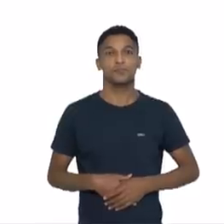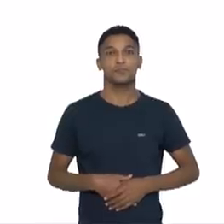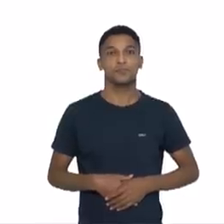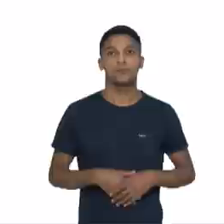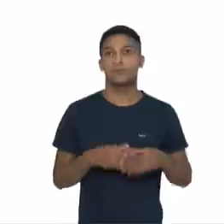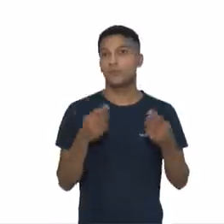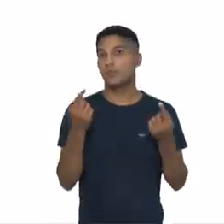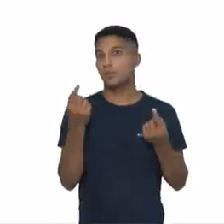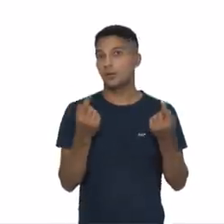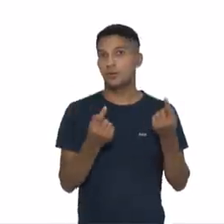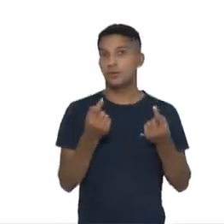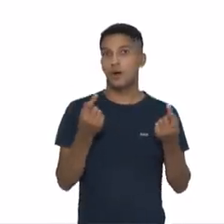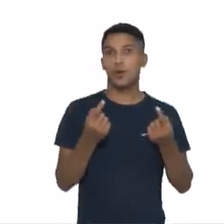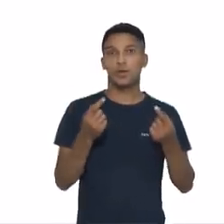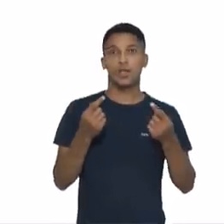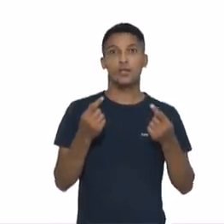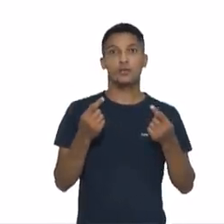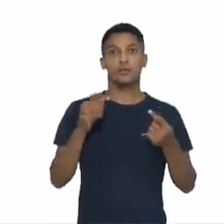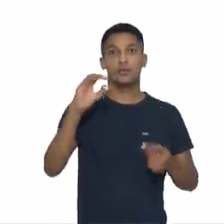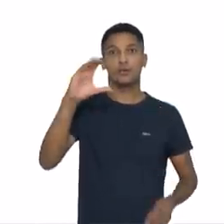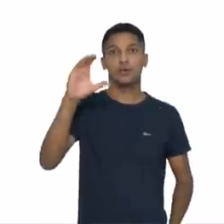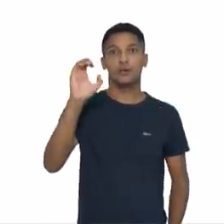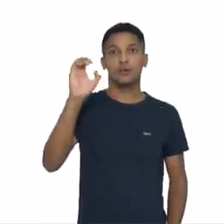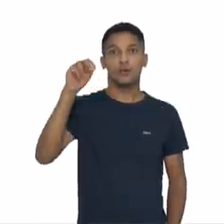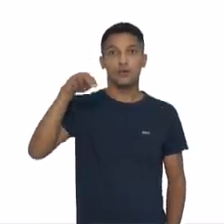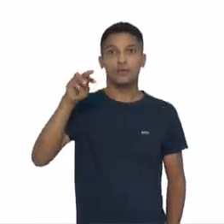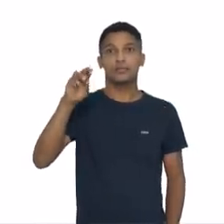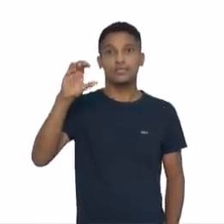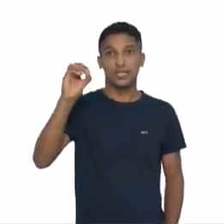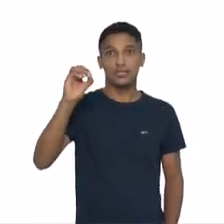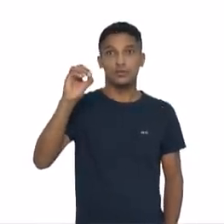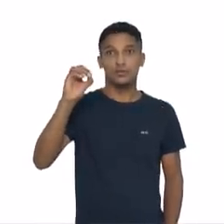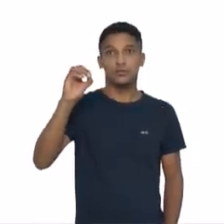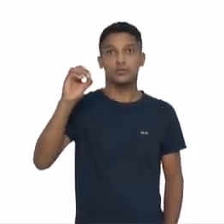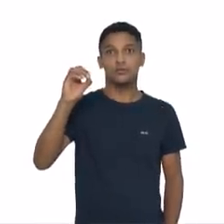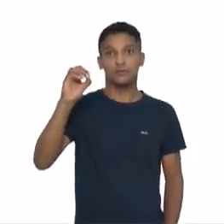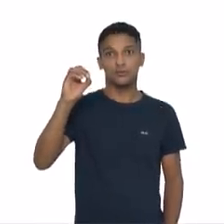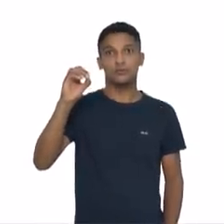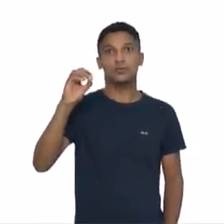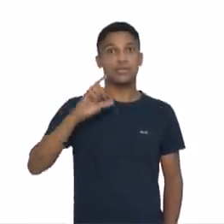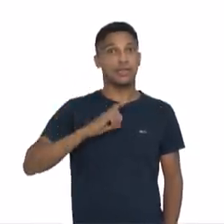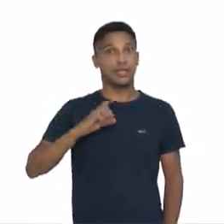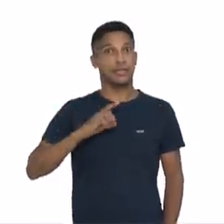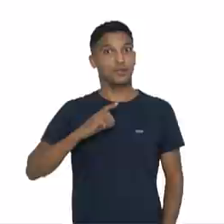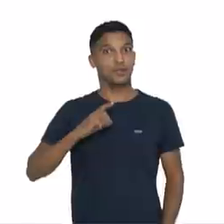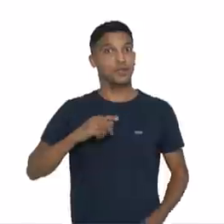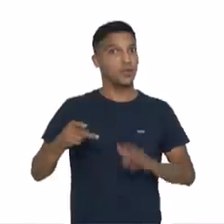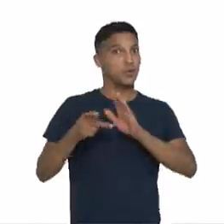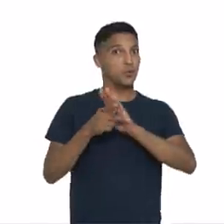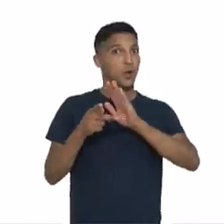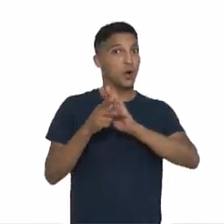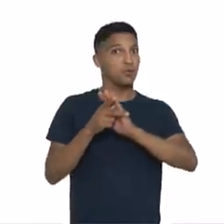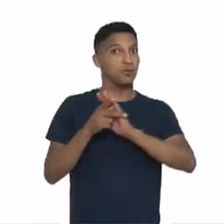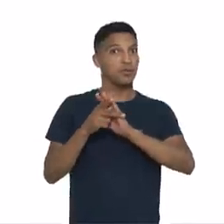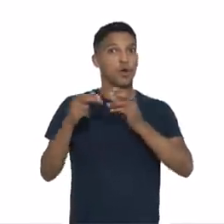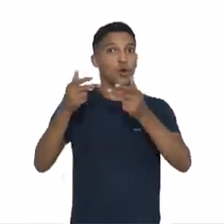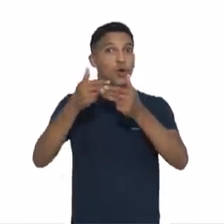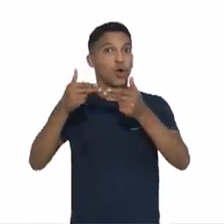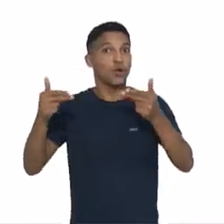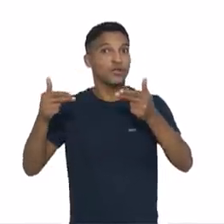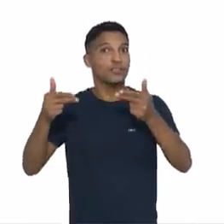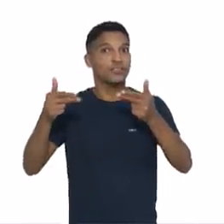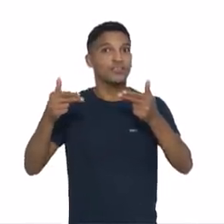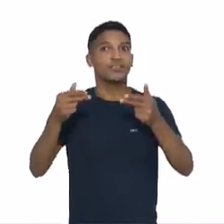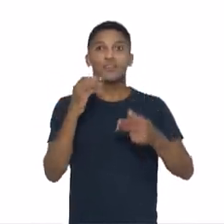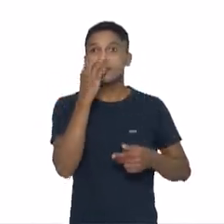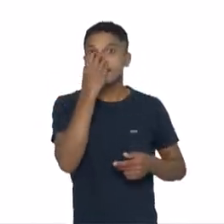é o centro que tem acervo sobre o circo e onde ele fica? Opção azul aqui, ó, Centro da Memória do Circo,